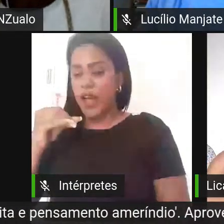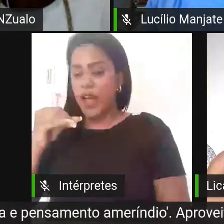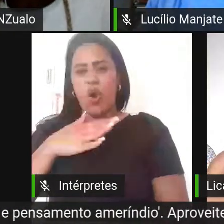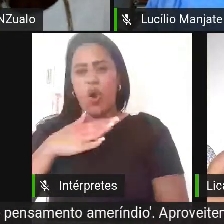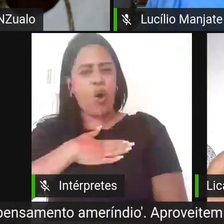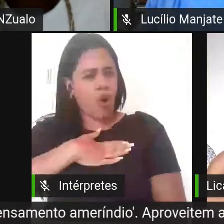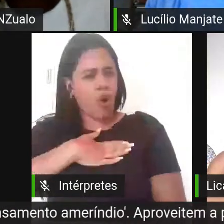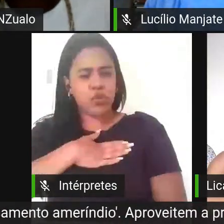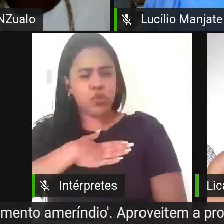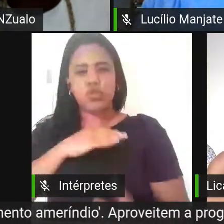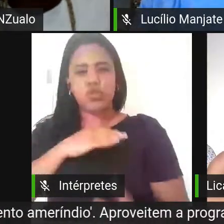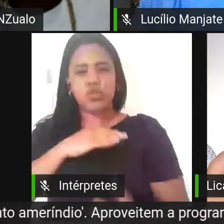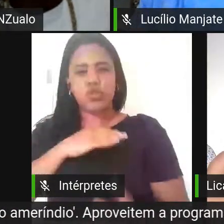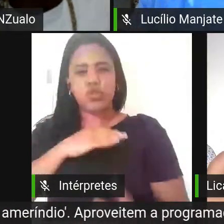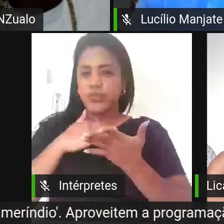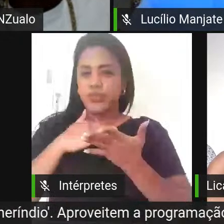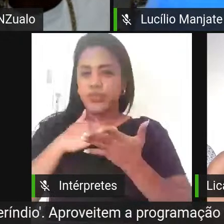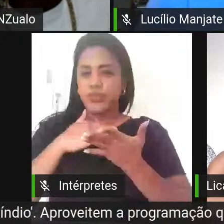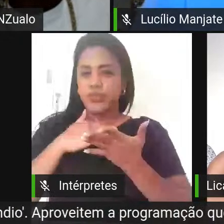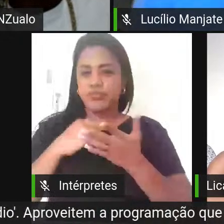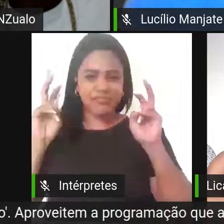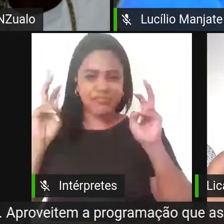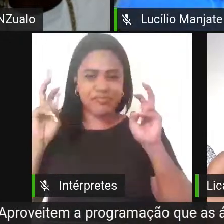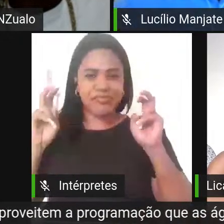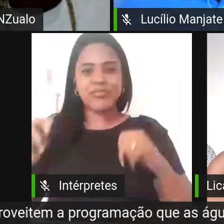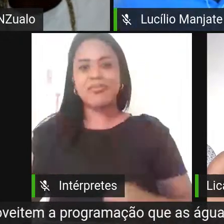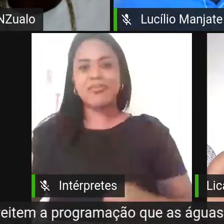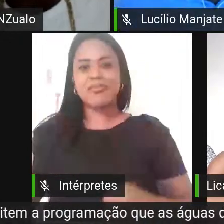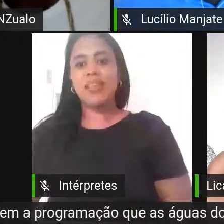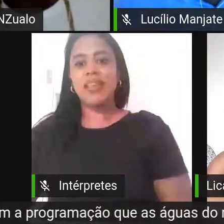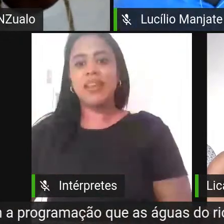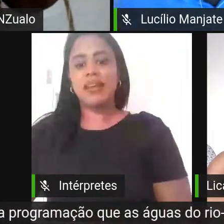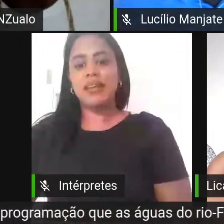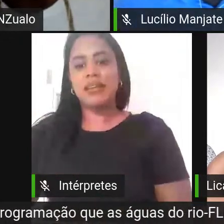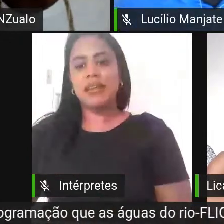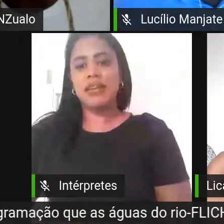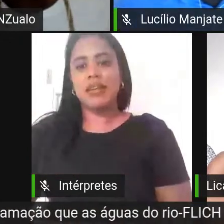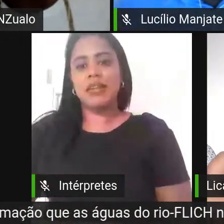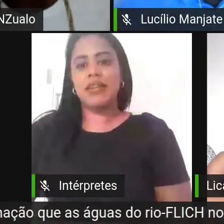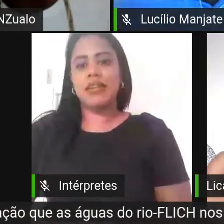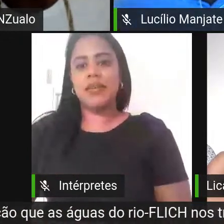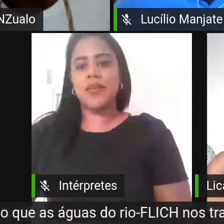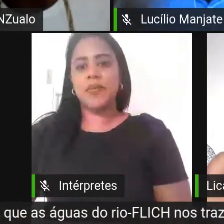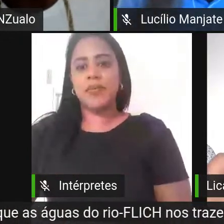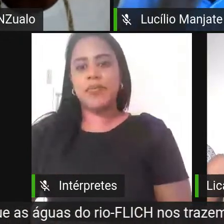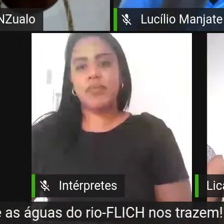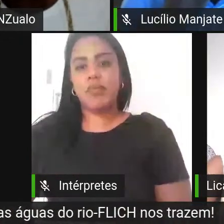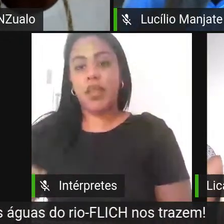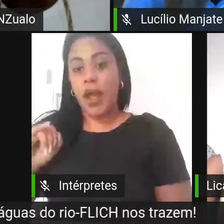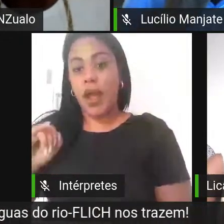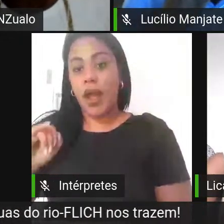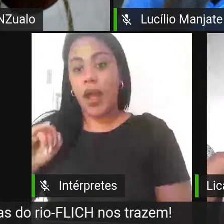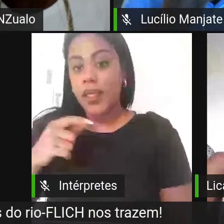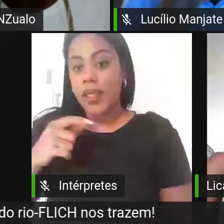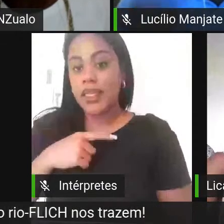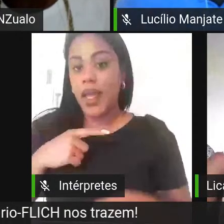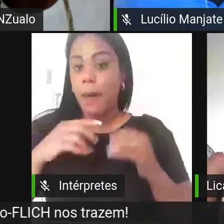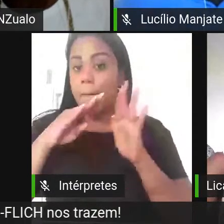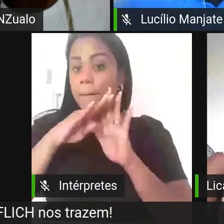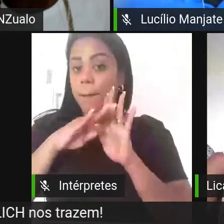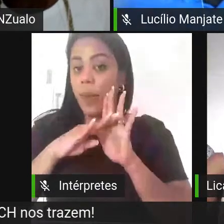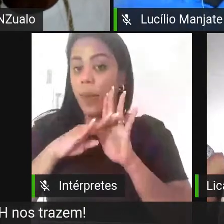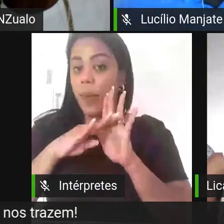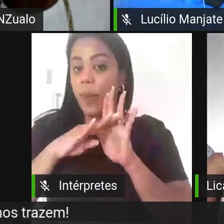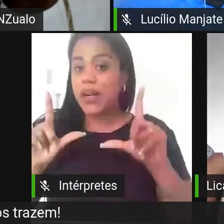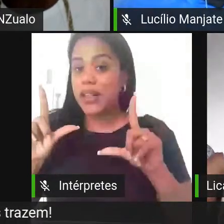gosto muito. E eu vou te pedir mais uma coisa, aproveitando isso. Bem, eu tenho um programa de televisão, pelo menos já